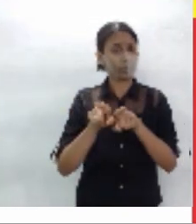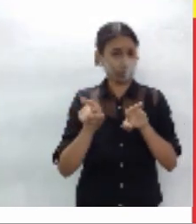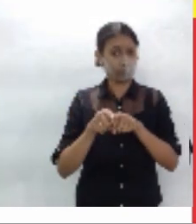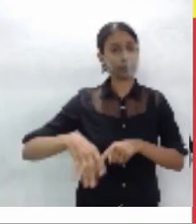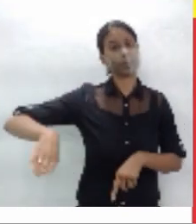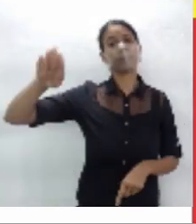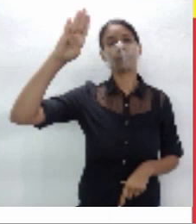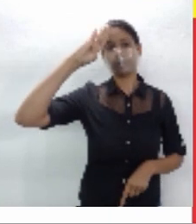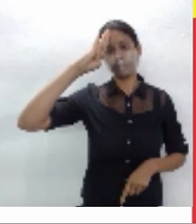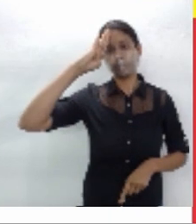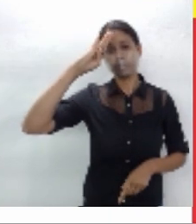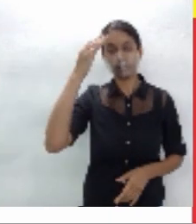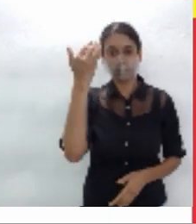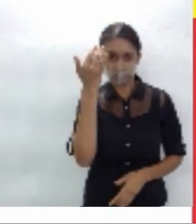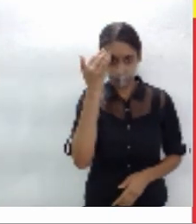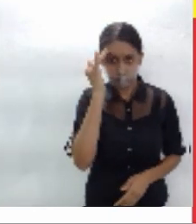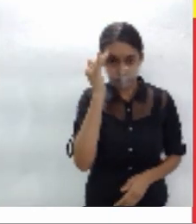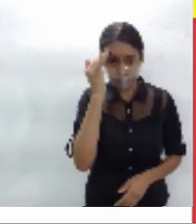militar. Compreendeu?